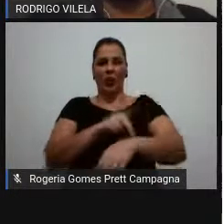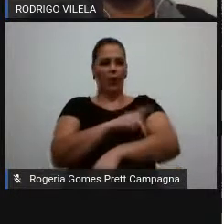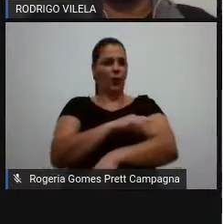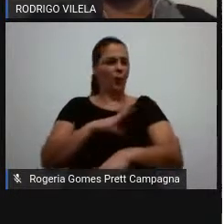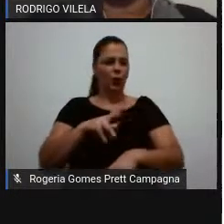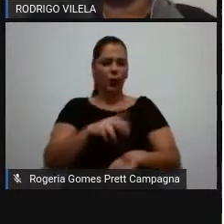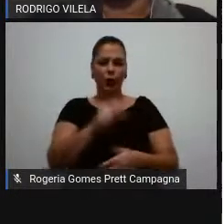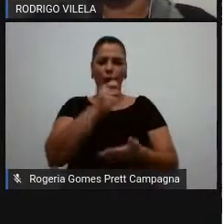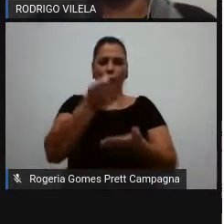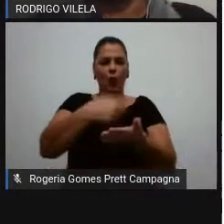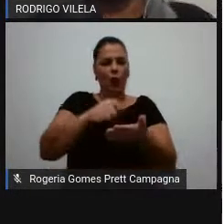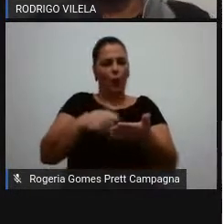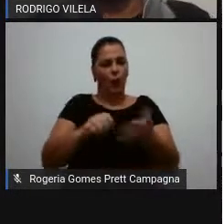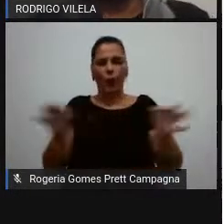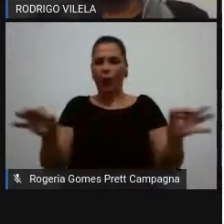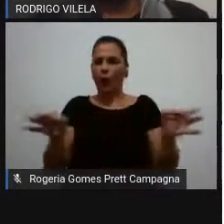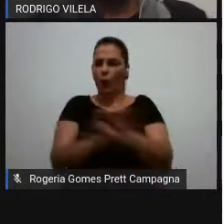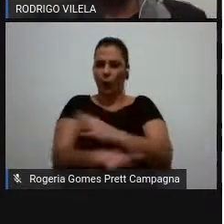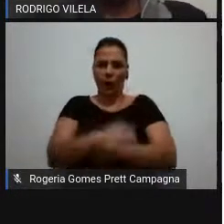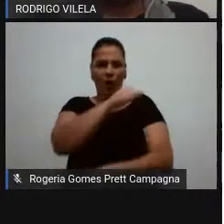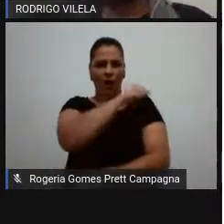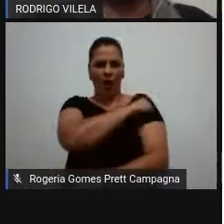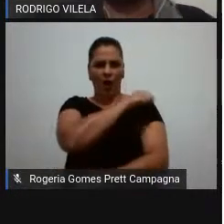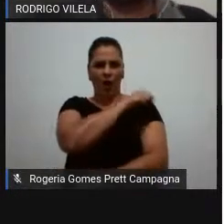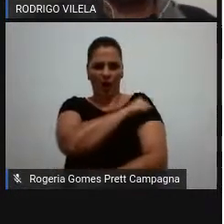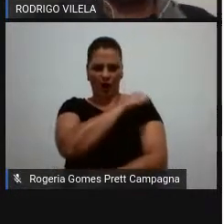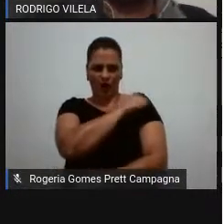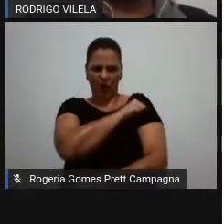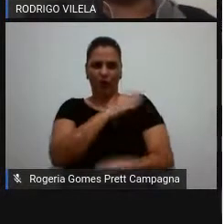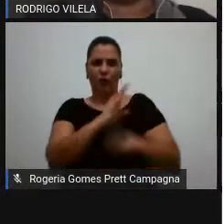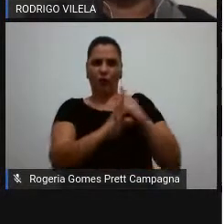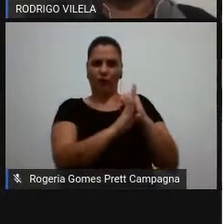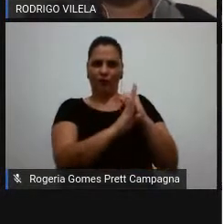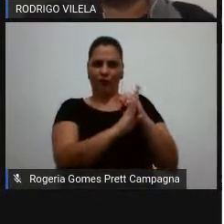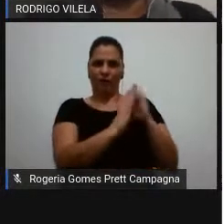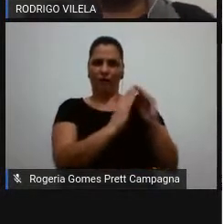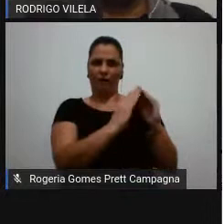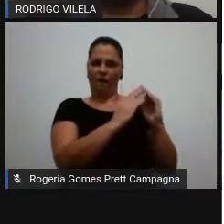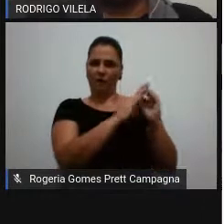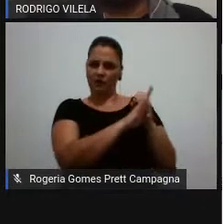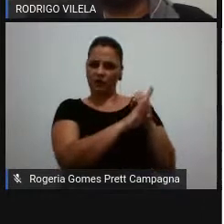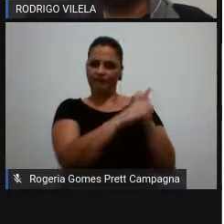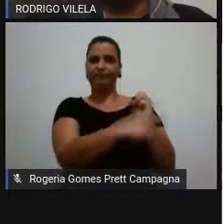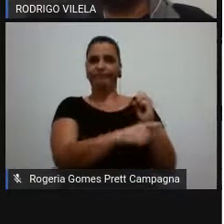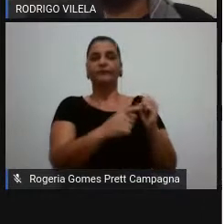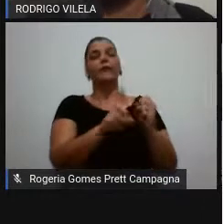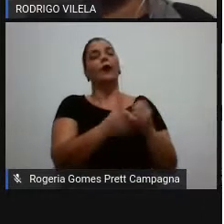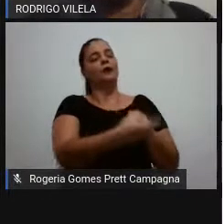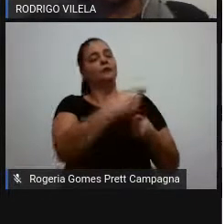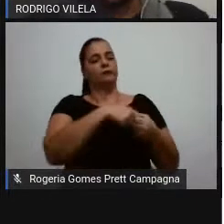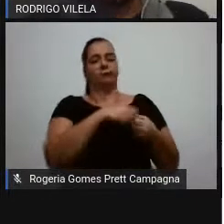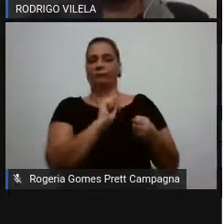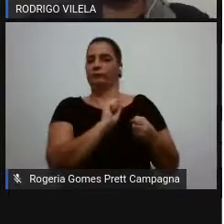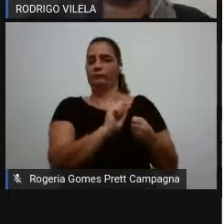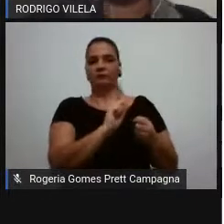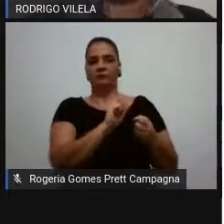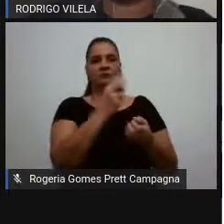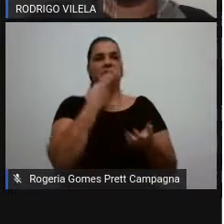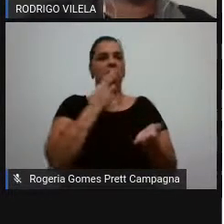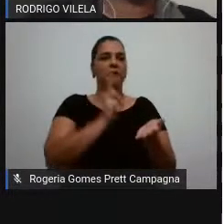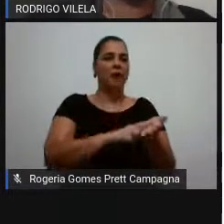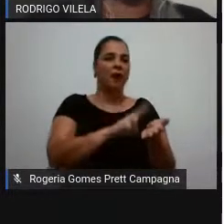desse cenário zero, desse aluno que está em offline, elas recebem uma devolutiva, seja por